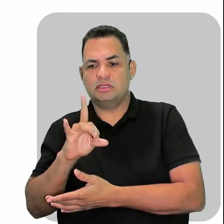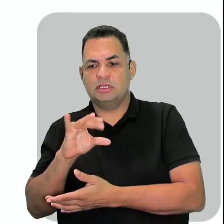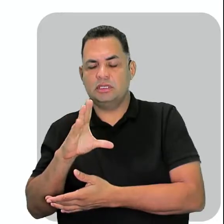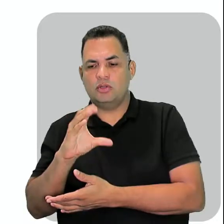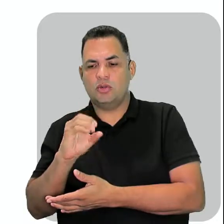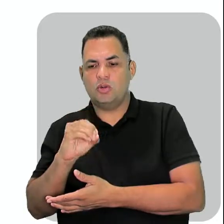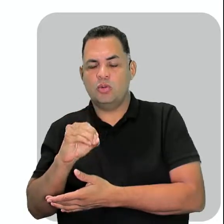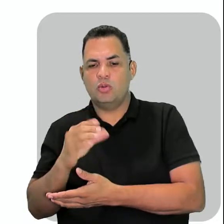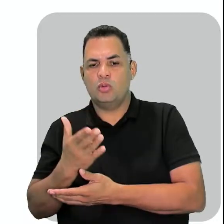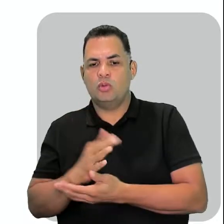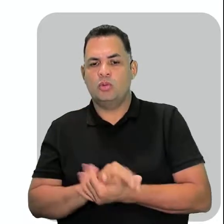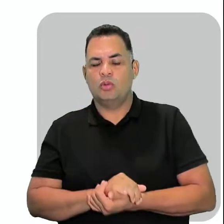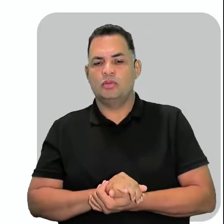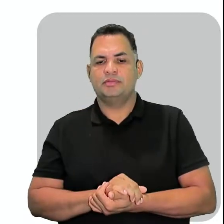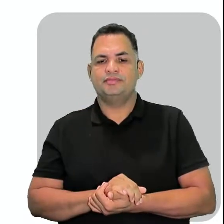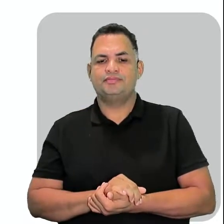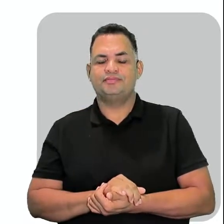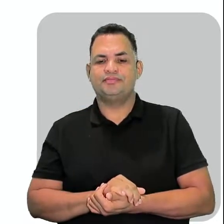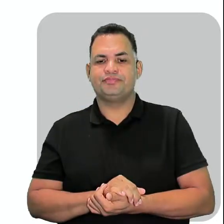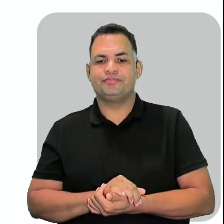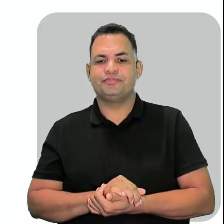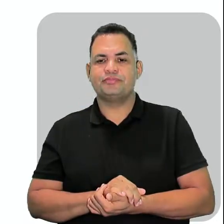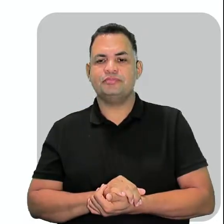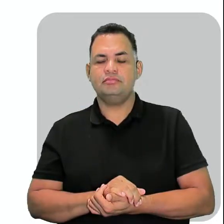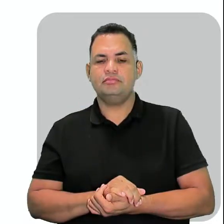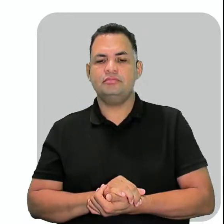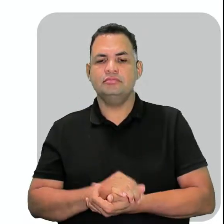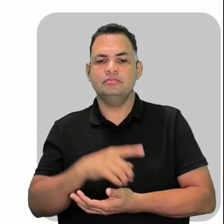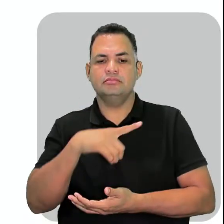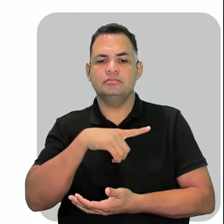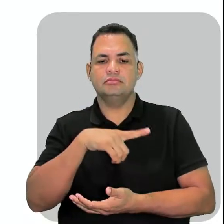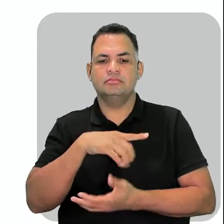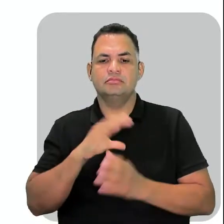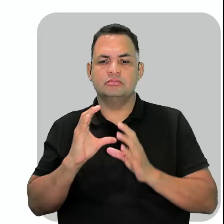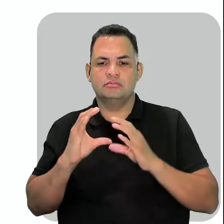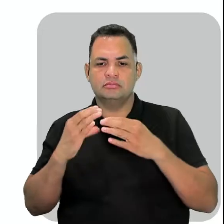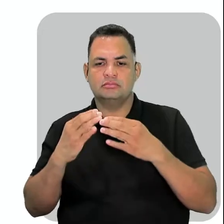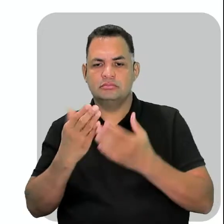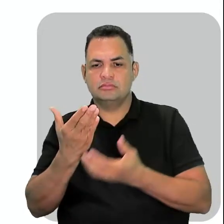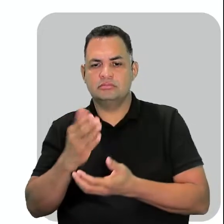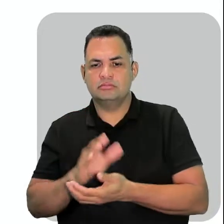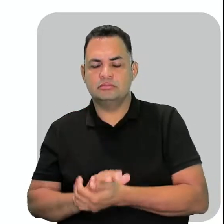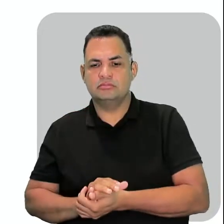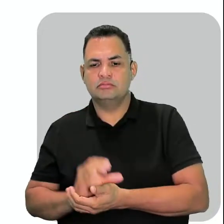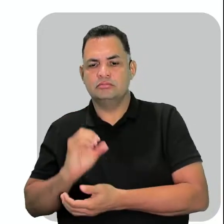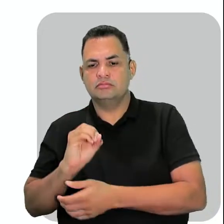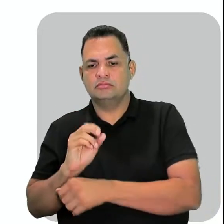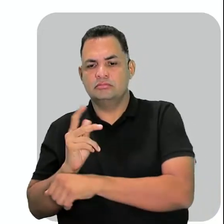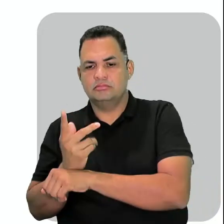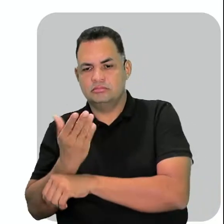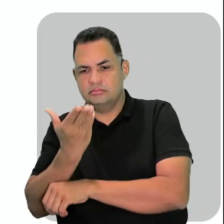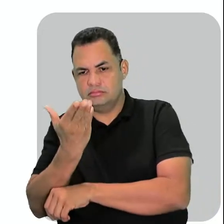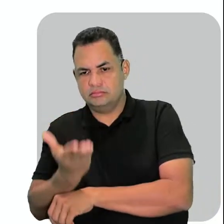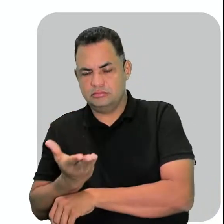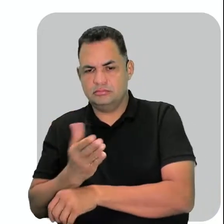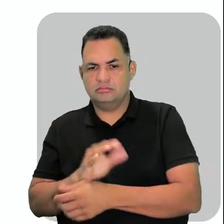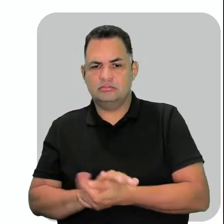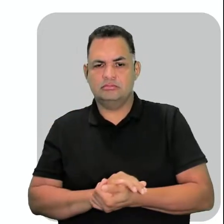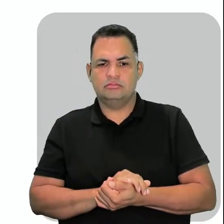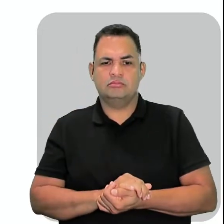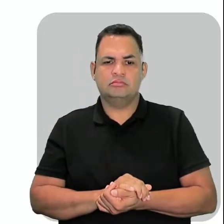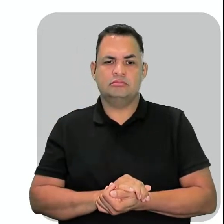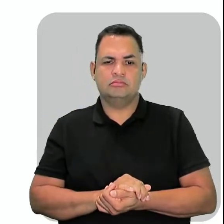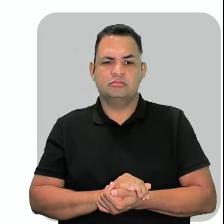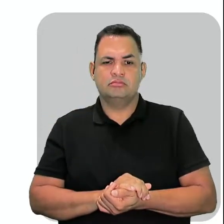alfa está aqui, né? Eu tenho o meu grupo carboxílico aqui, o meu